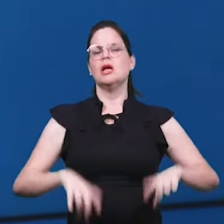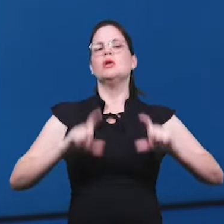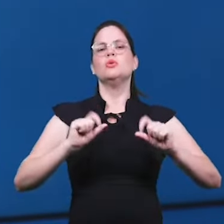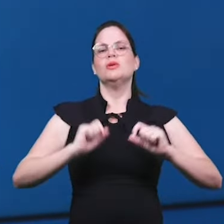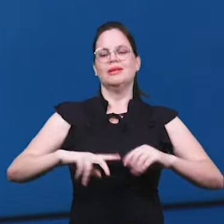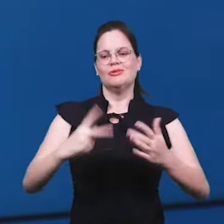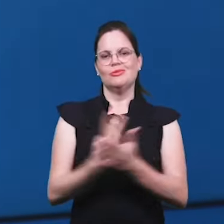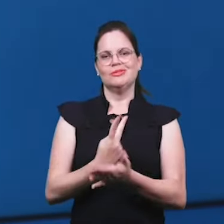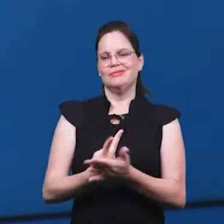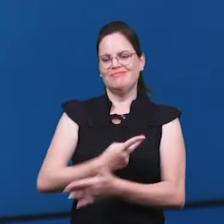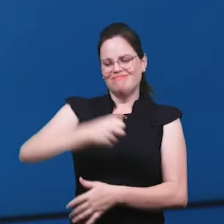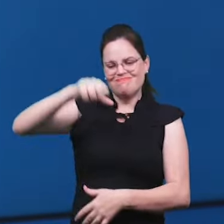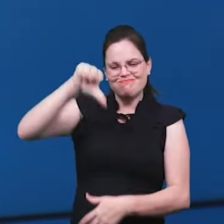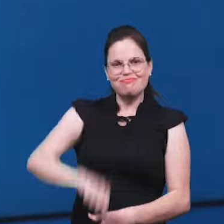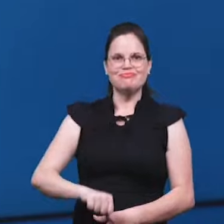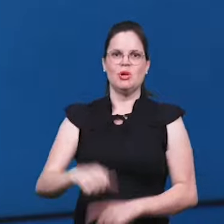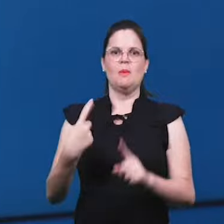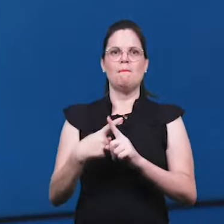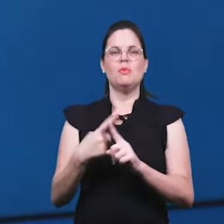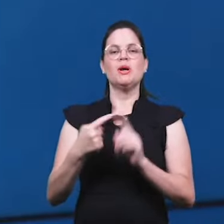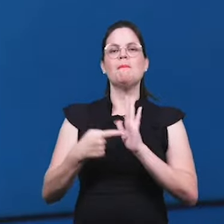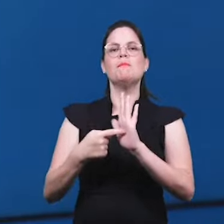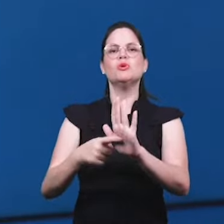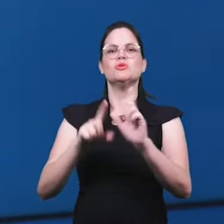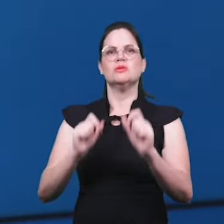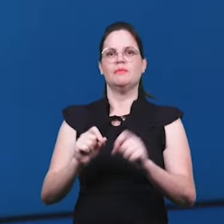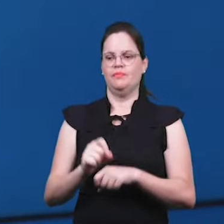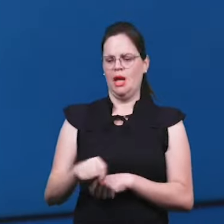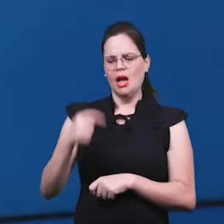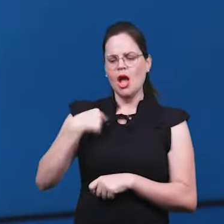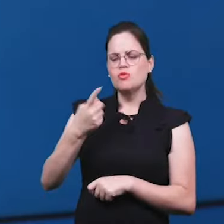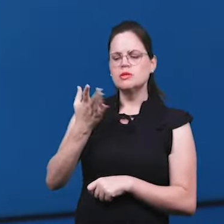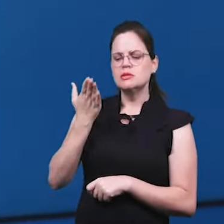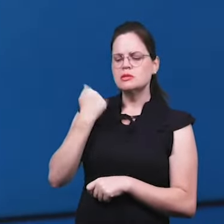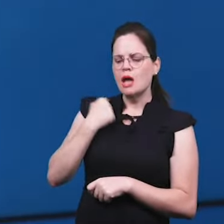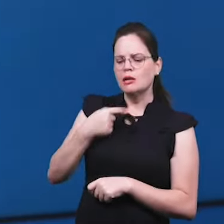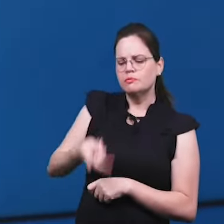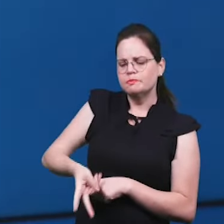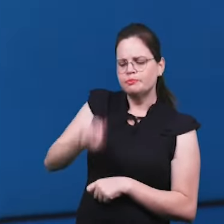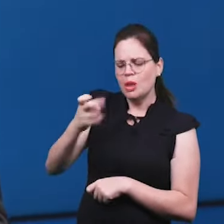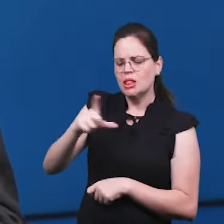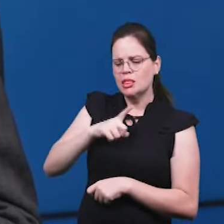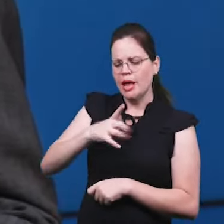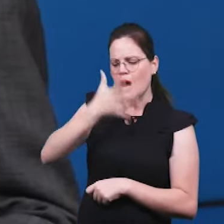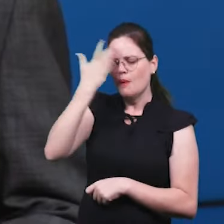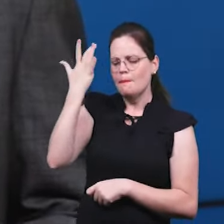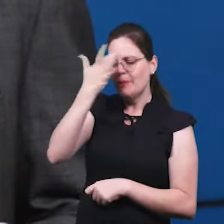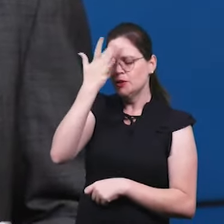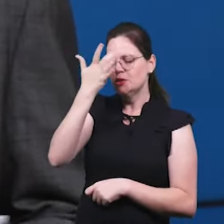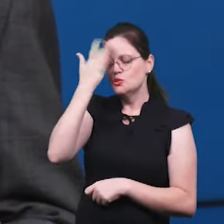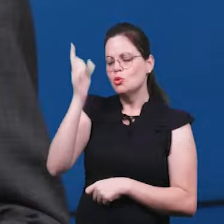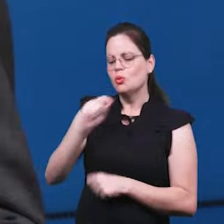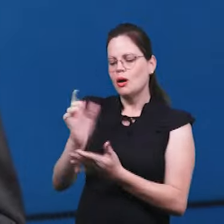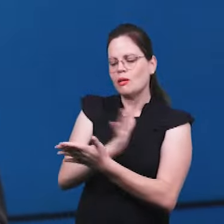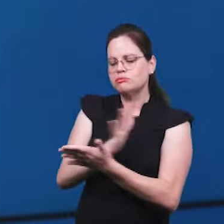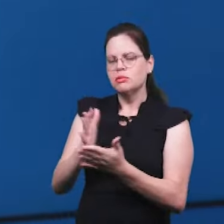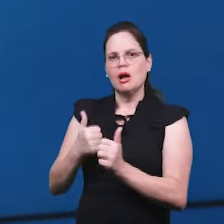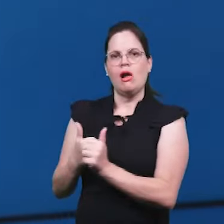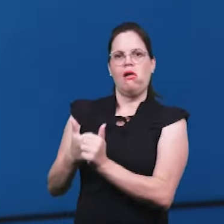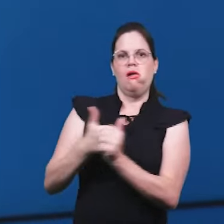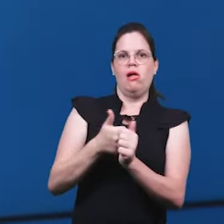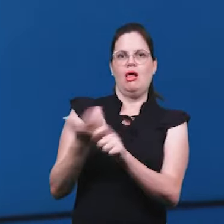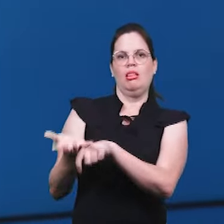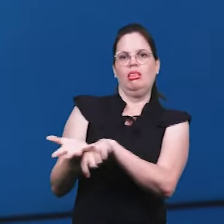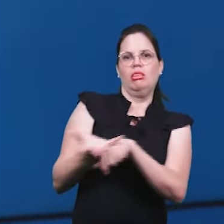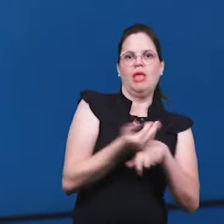o grande erro. Seguir, né? A expressão de dizer, tens lá os que seguem a doutrina. Então, era exatamente aquilo que foi o